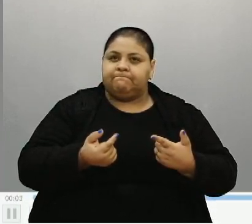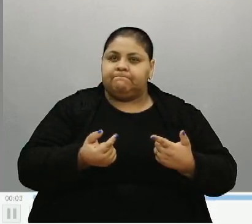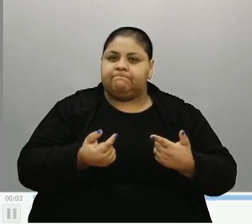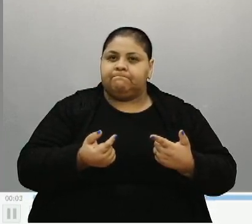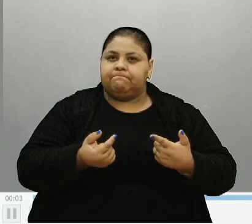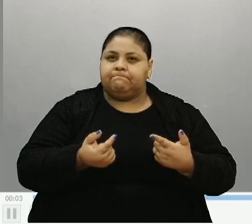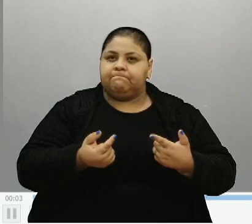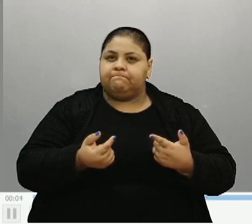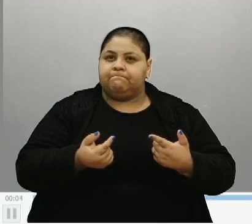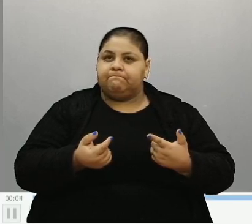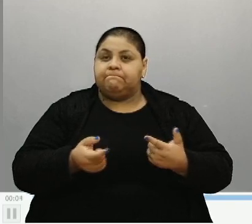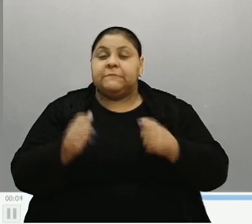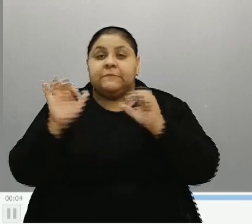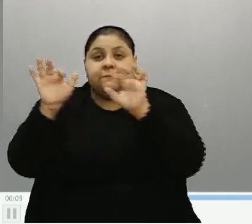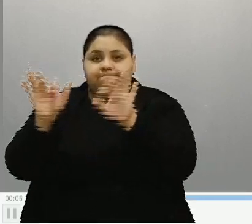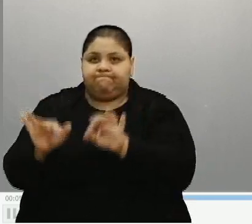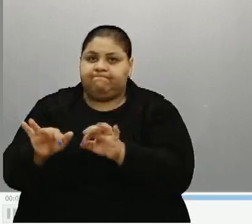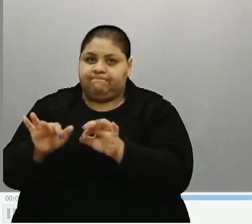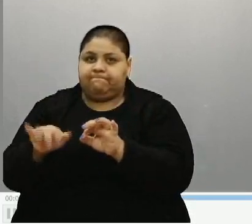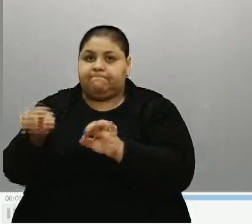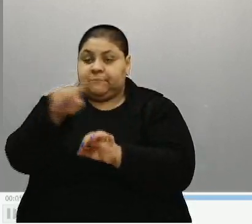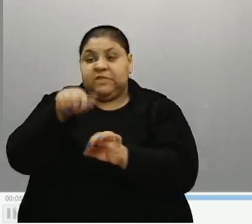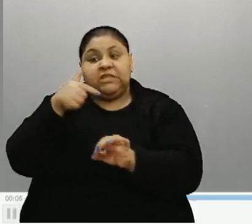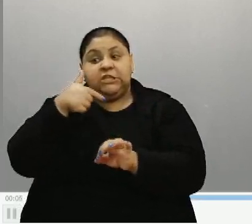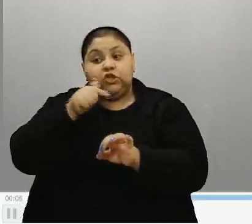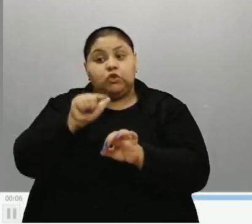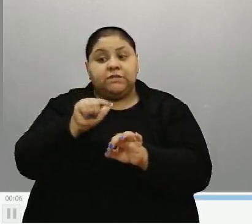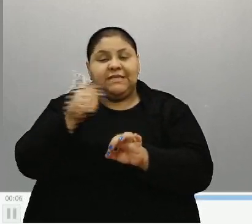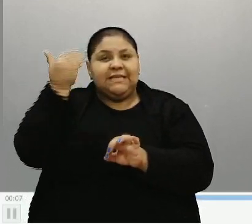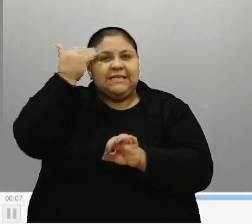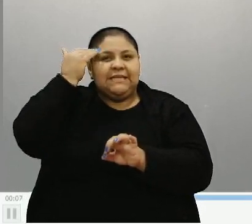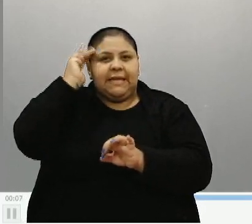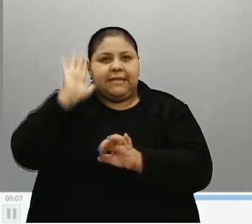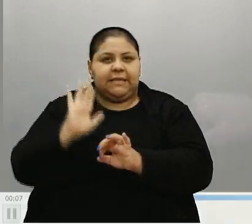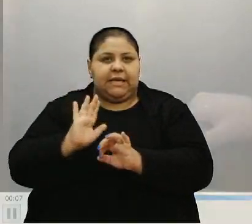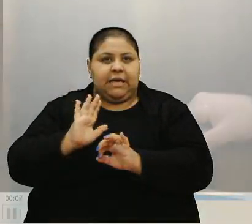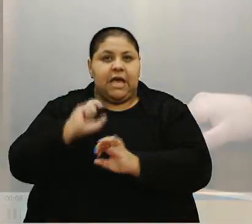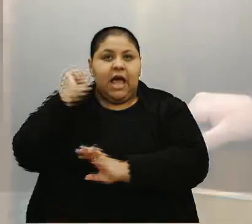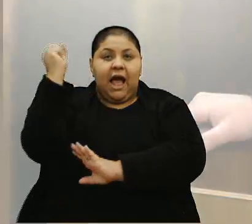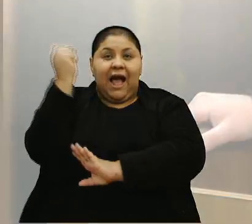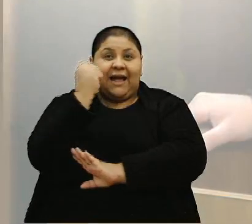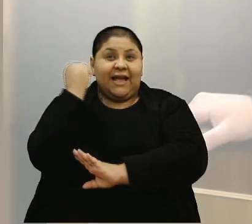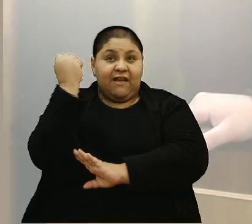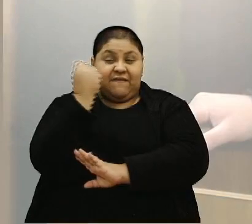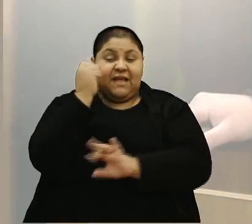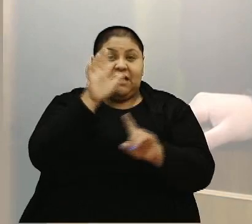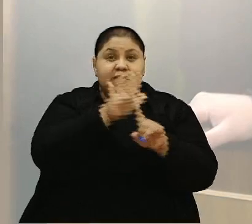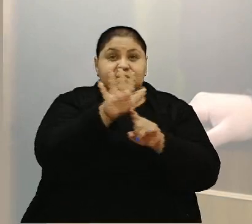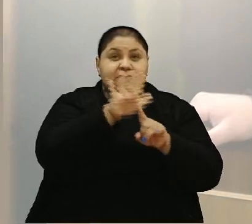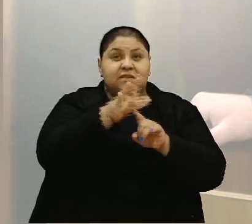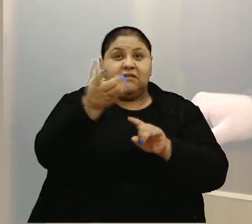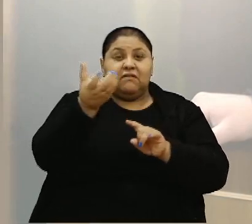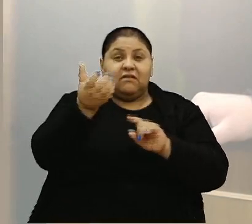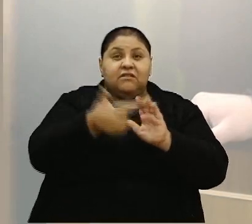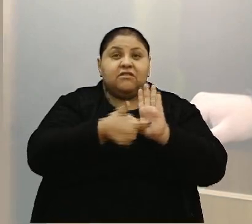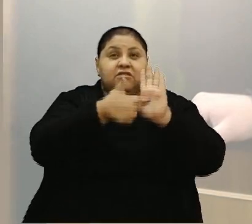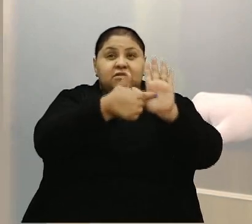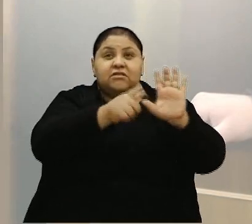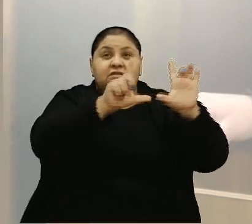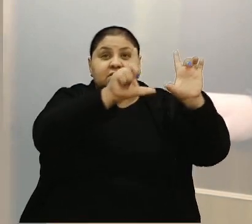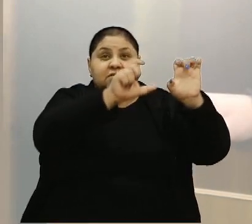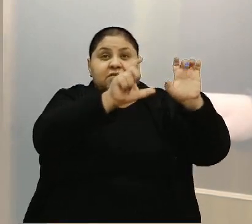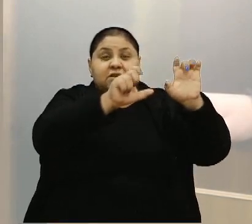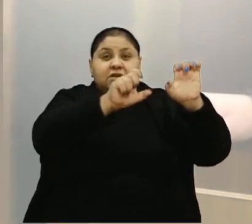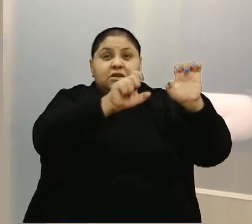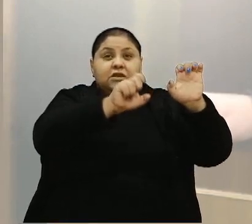E para finalizar, e para a gente conseguir entender a gravidade desta demanda, eu quero mostrar a imagem do